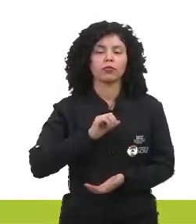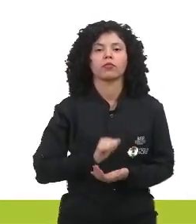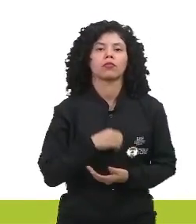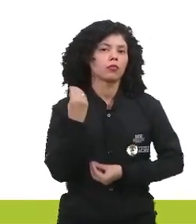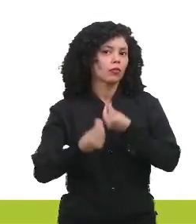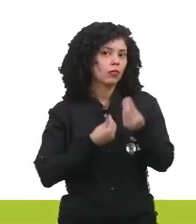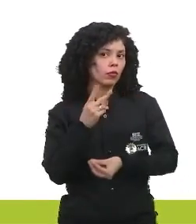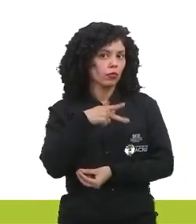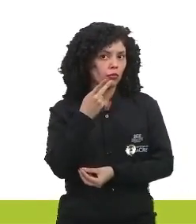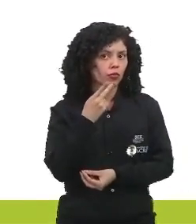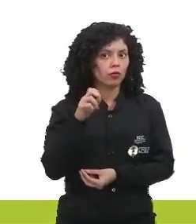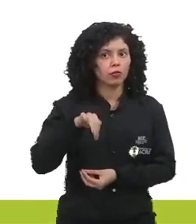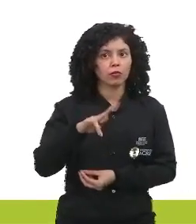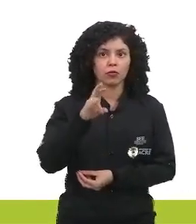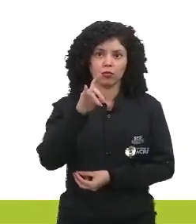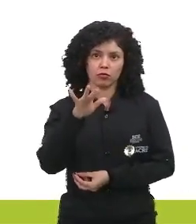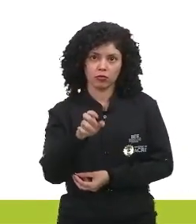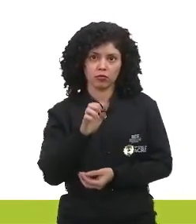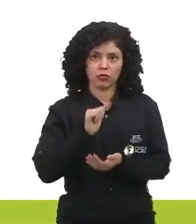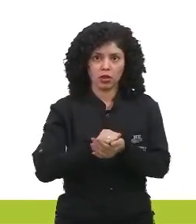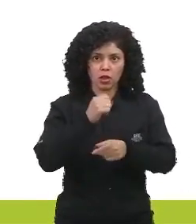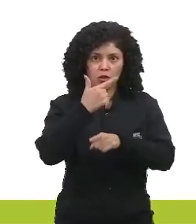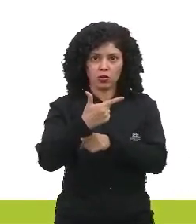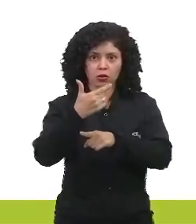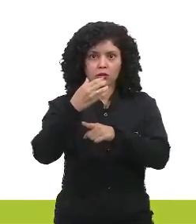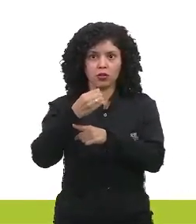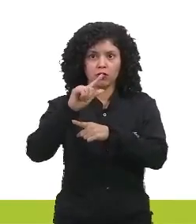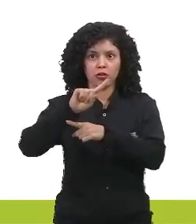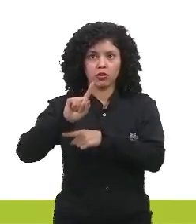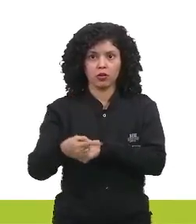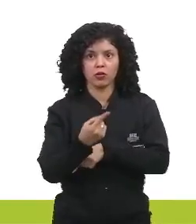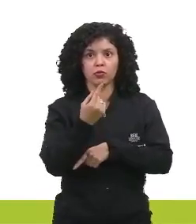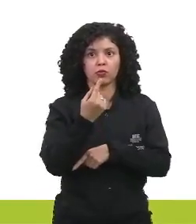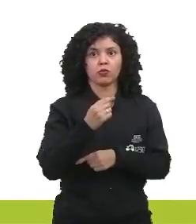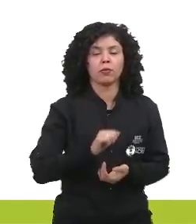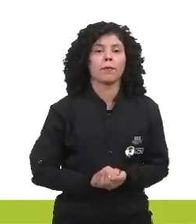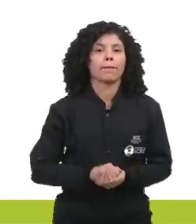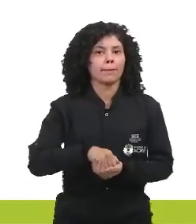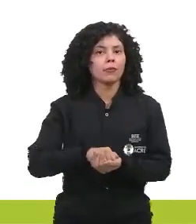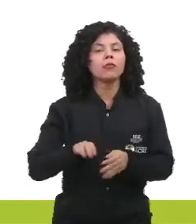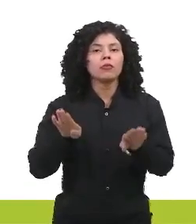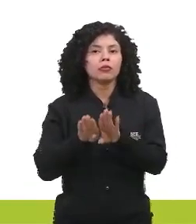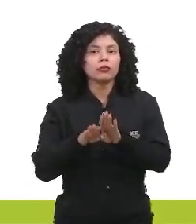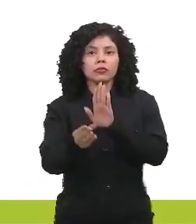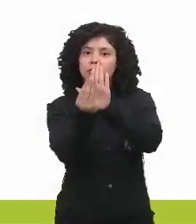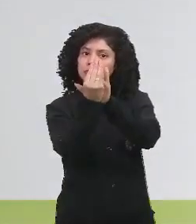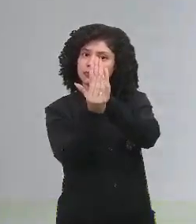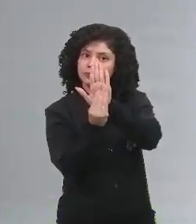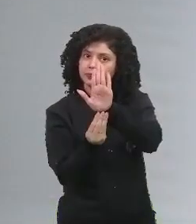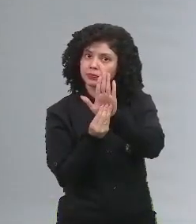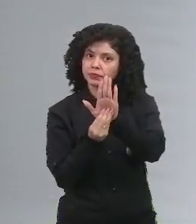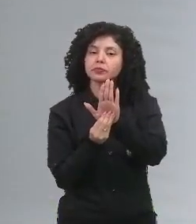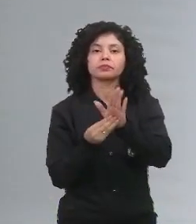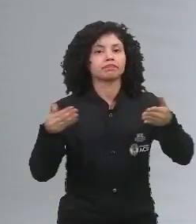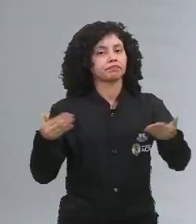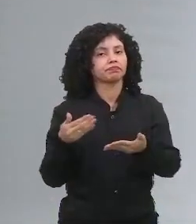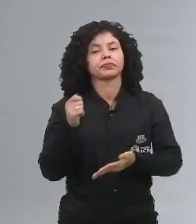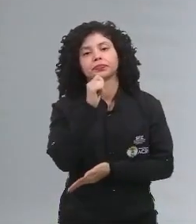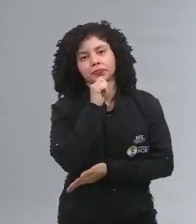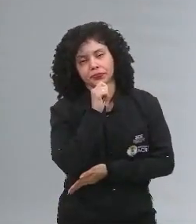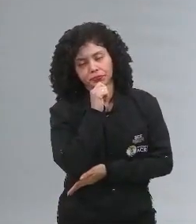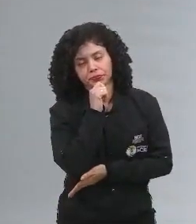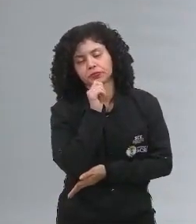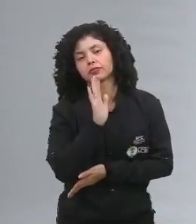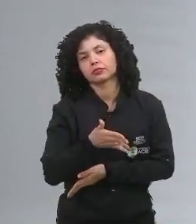Como falantes nativos, 221 milhões de pessoas. Lembrando que esses dados, eles estão super atualizados e já